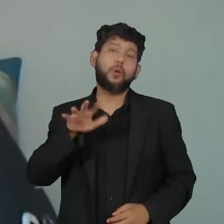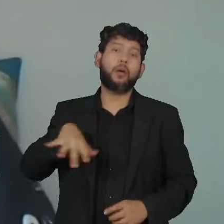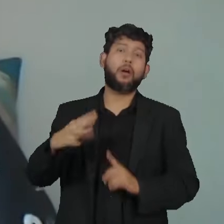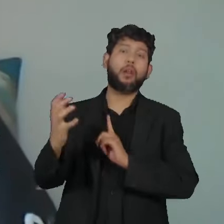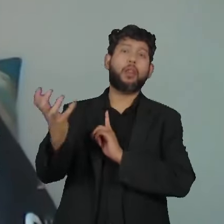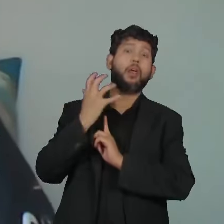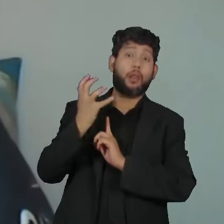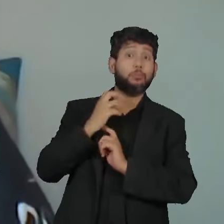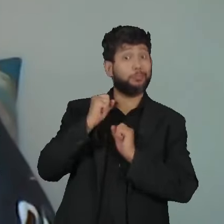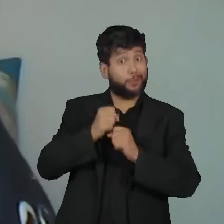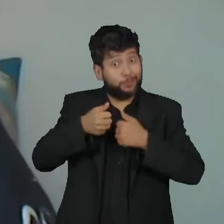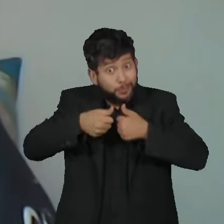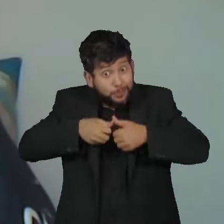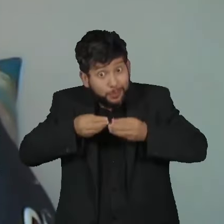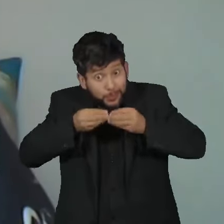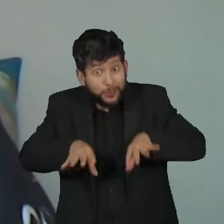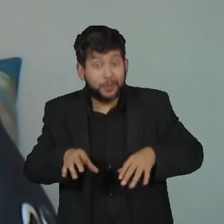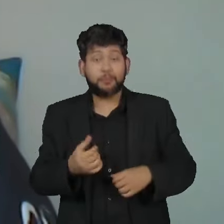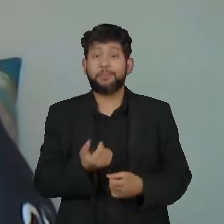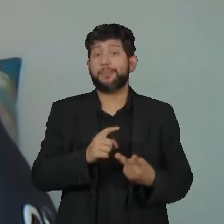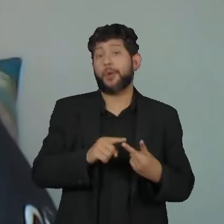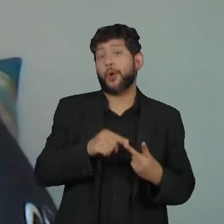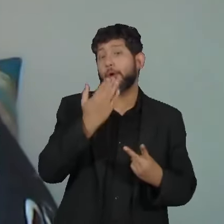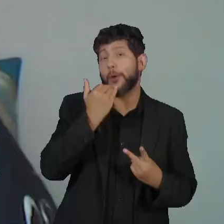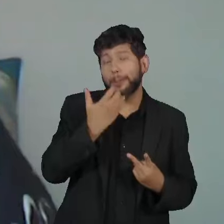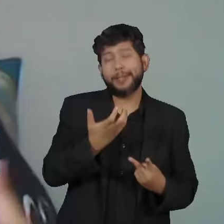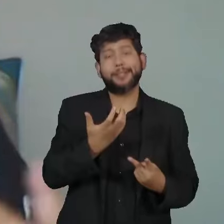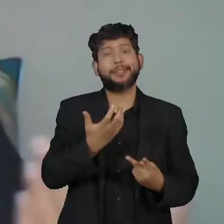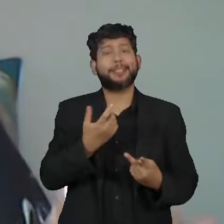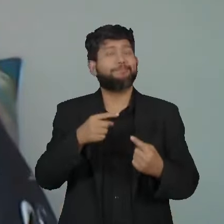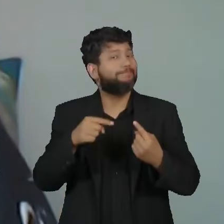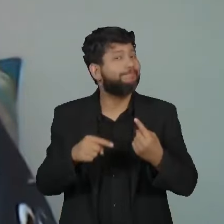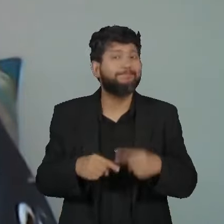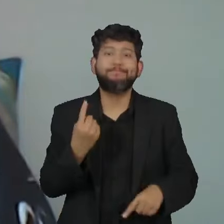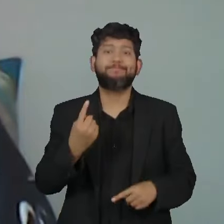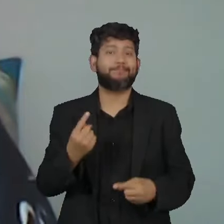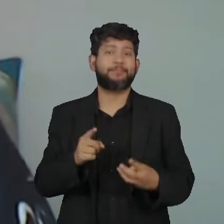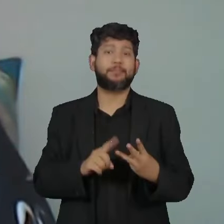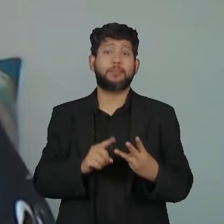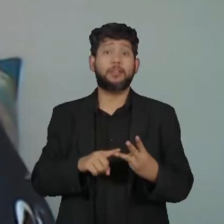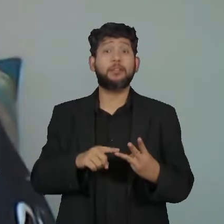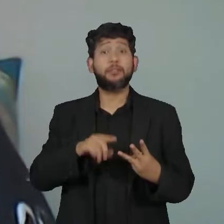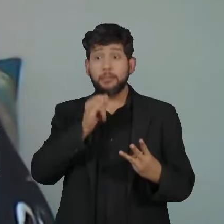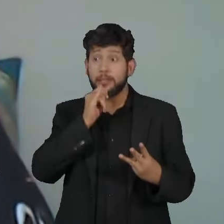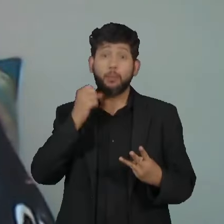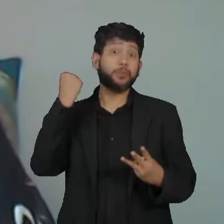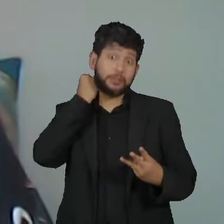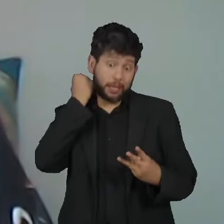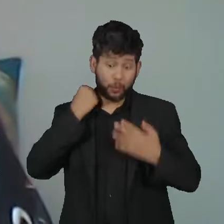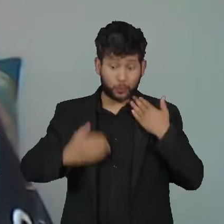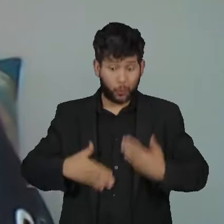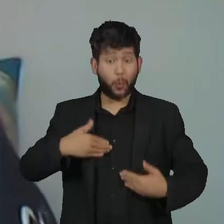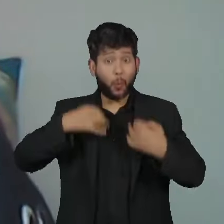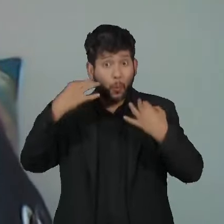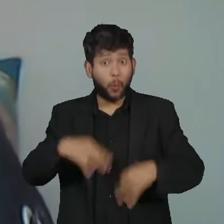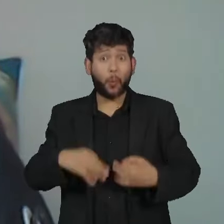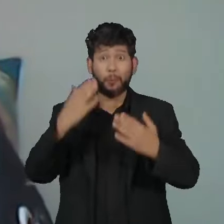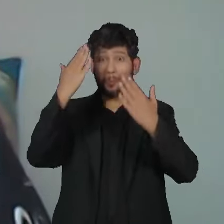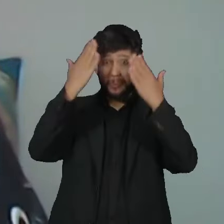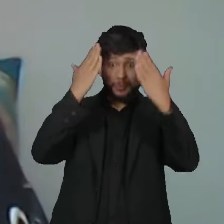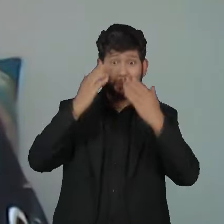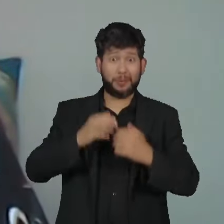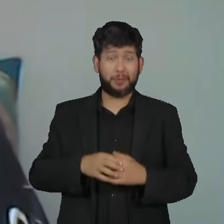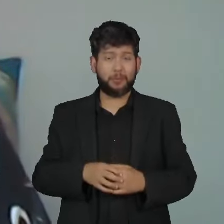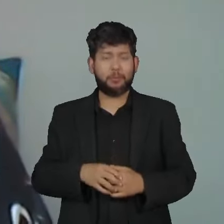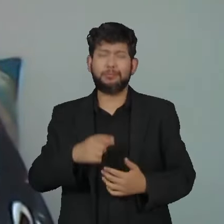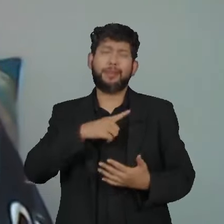modular a doença, da alimentação inadequada, do estresse próprio físico e psíquico. A gente tem